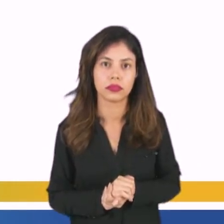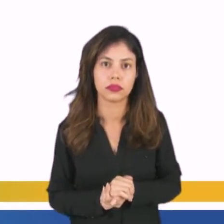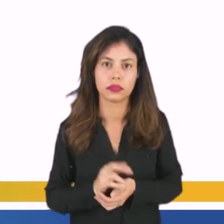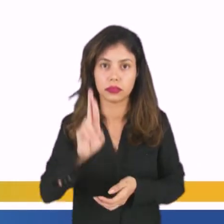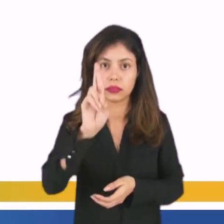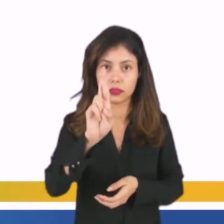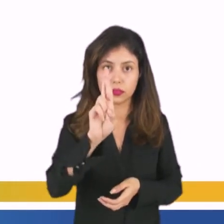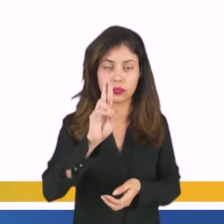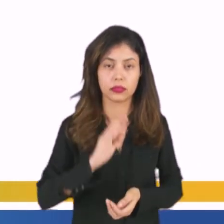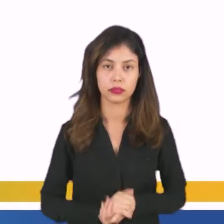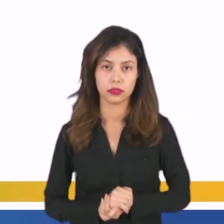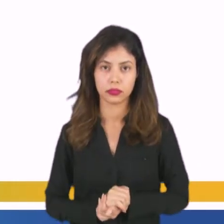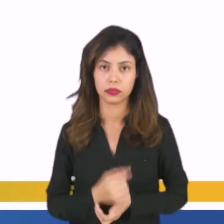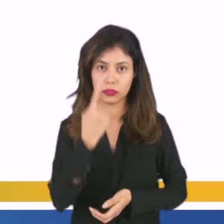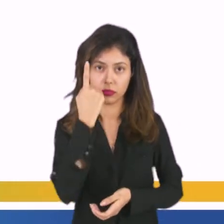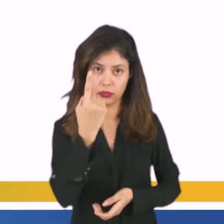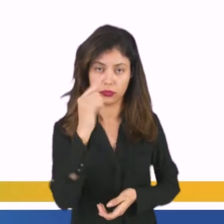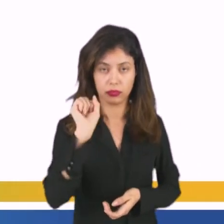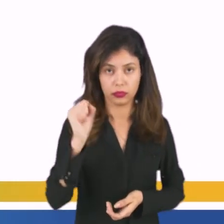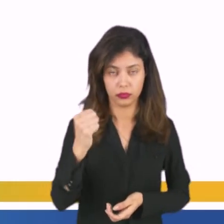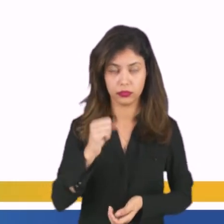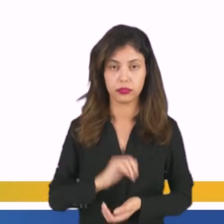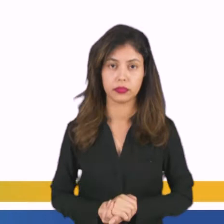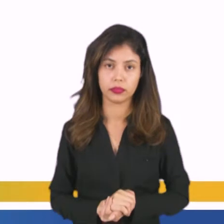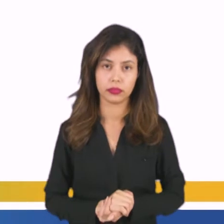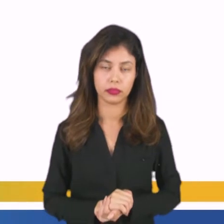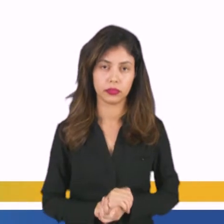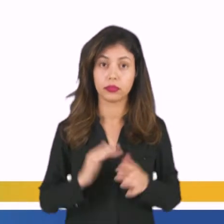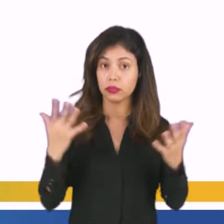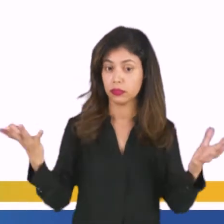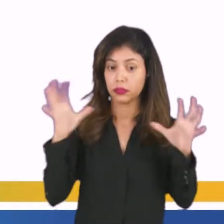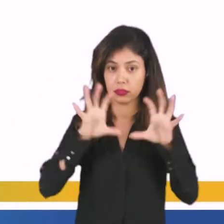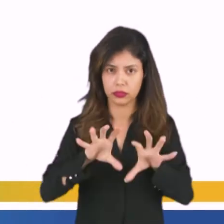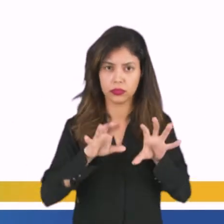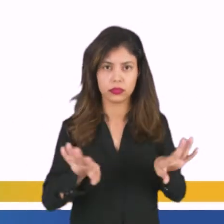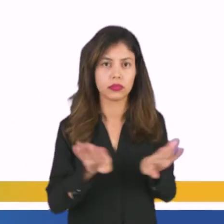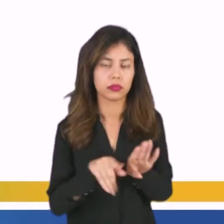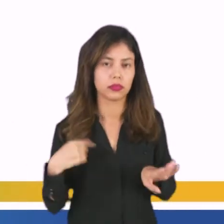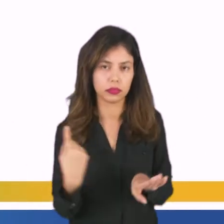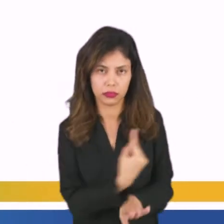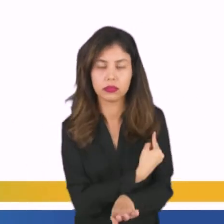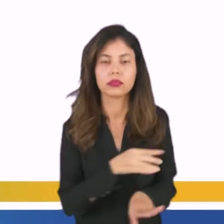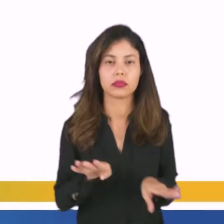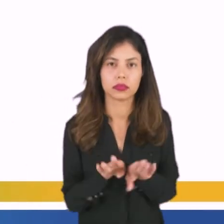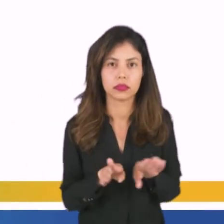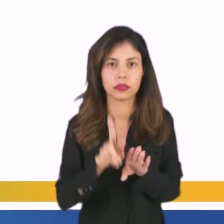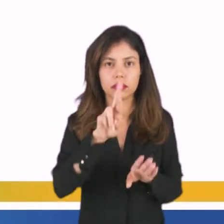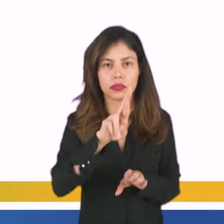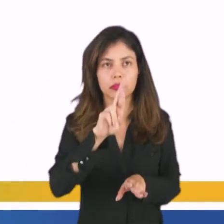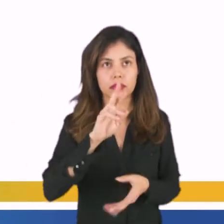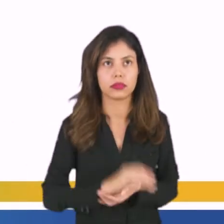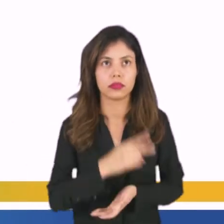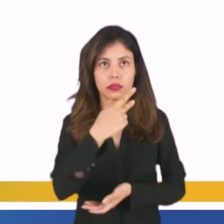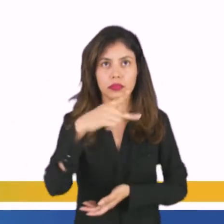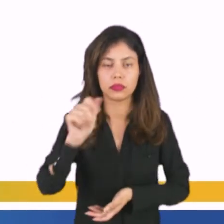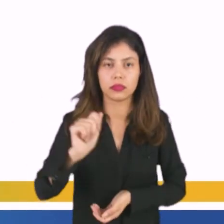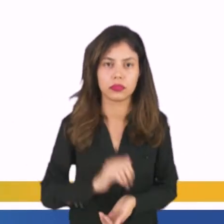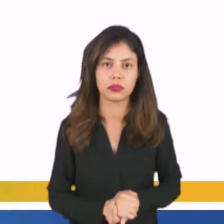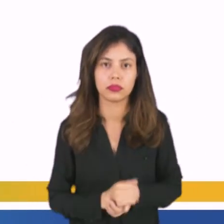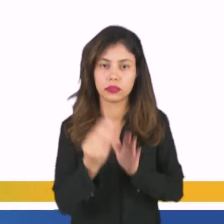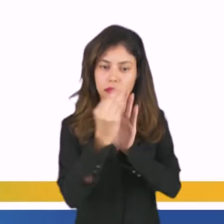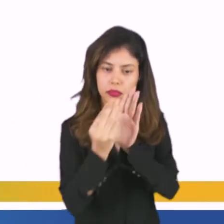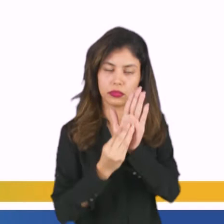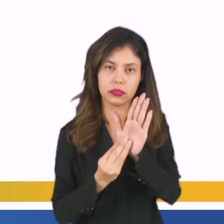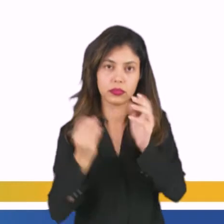de razão, que é 1/8. Então, assim, nós temos a razão de uma PA.